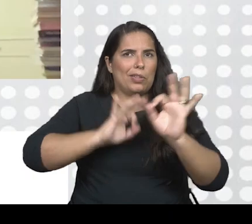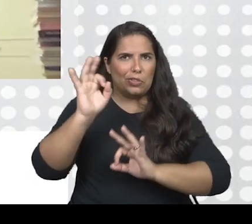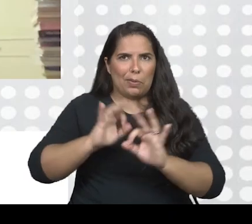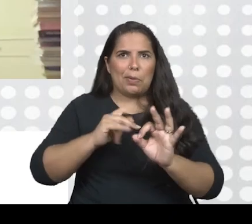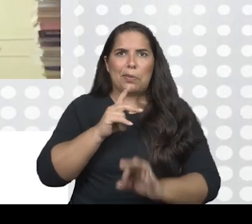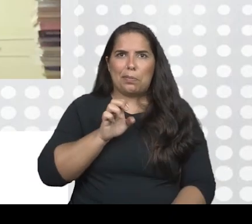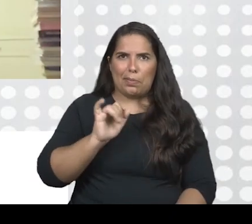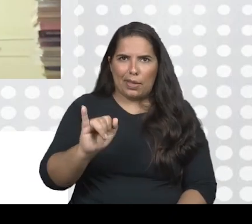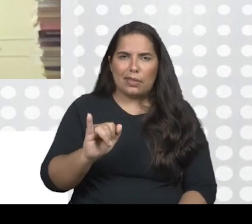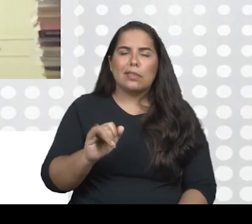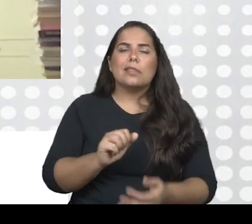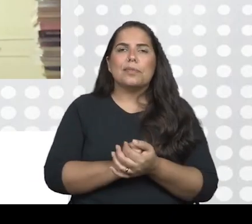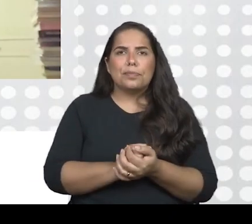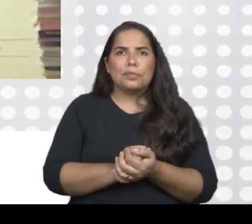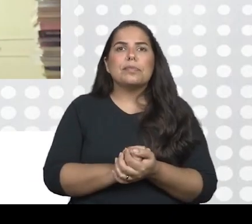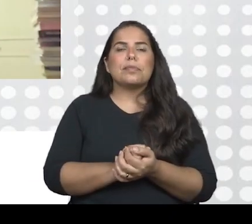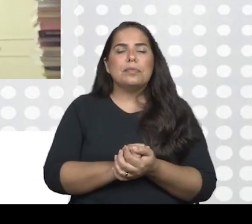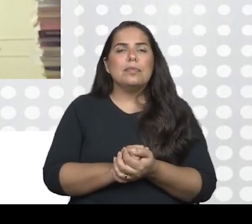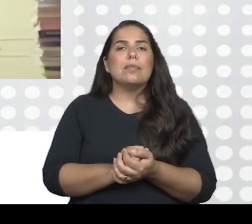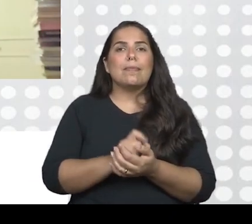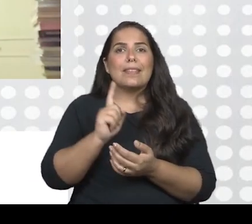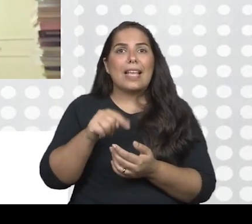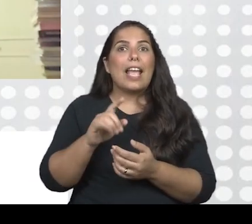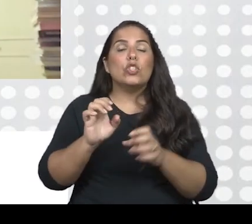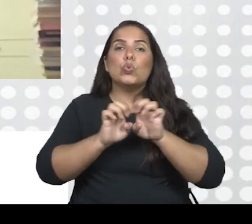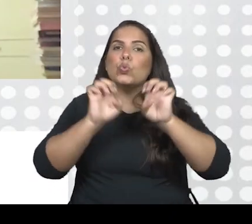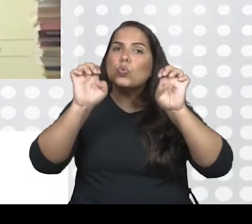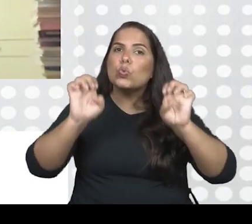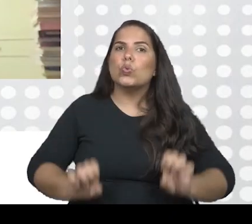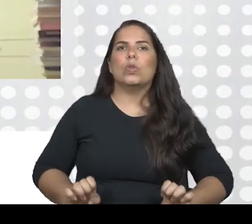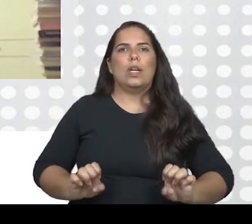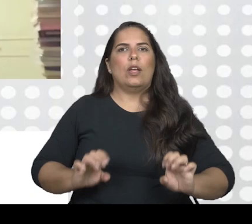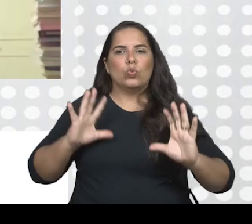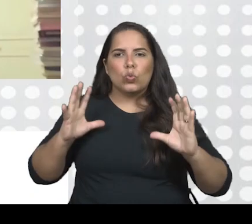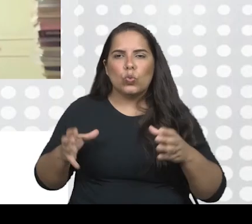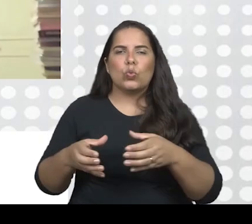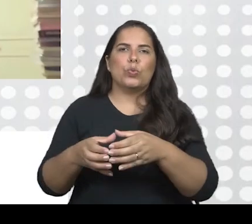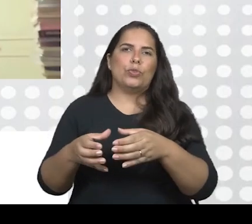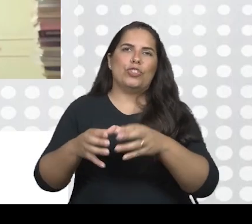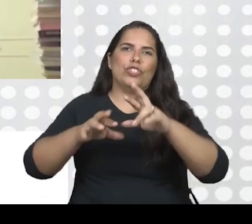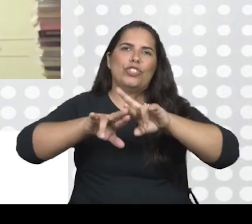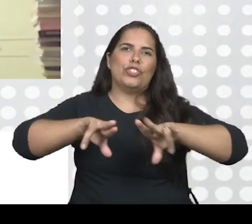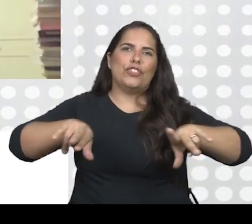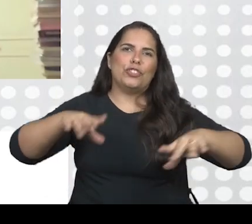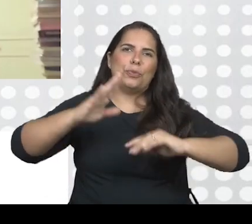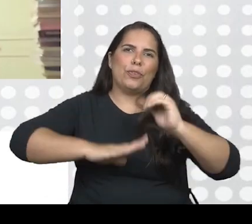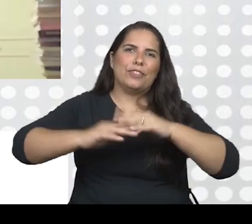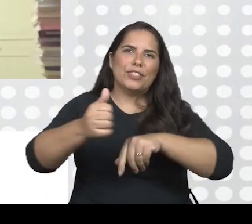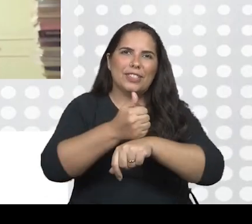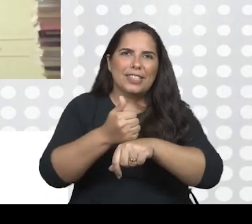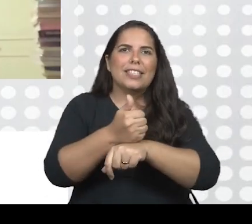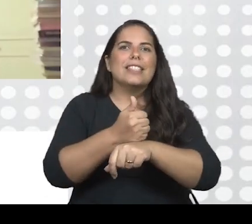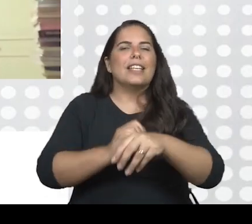planejamento educacional individualizado. Ele é estruturado de maneira colaborativa com diferentes